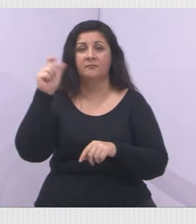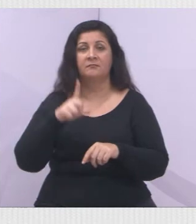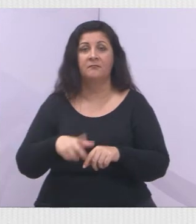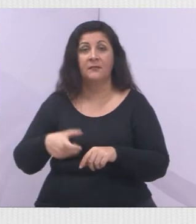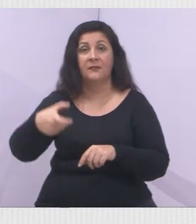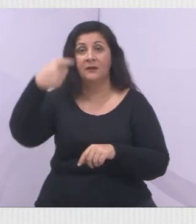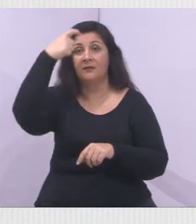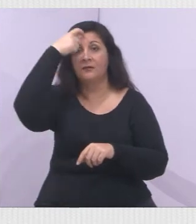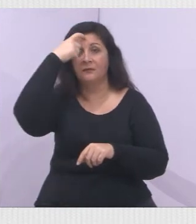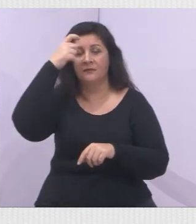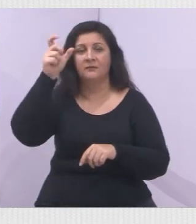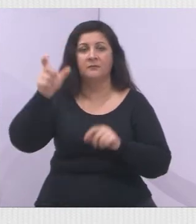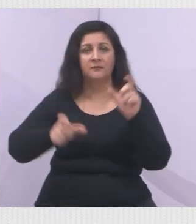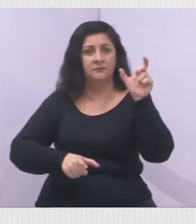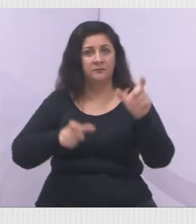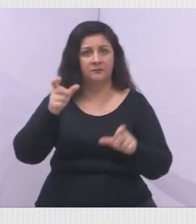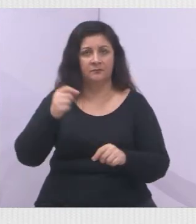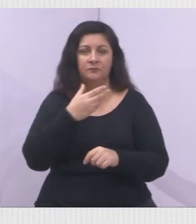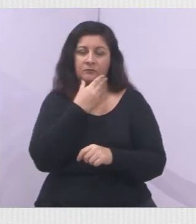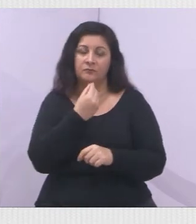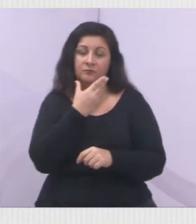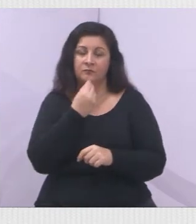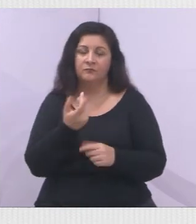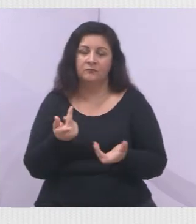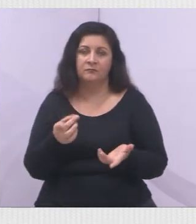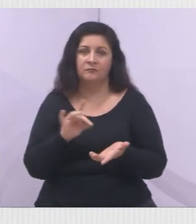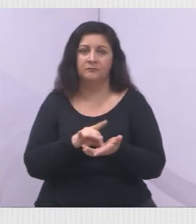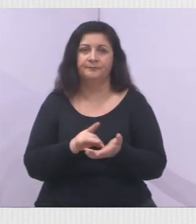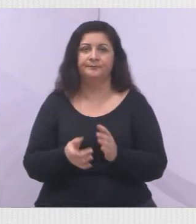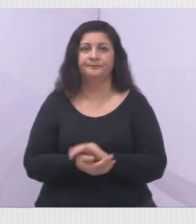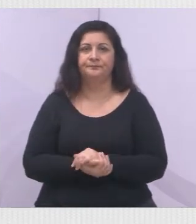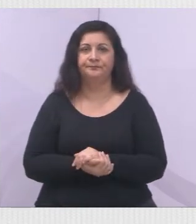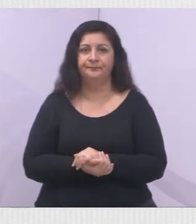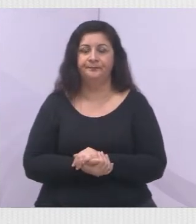conscientização para as pessoas, para os homens, né, na verdade.